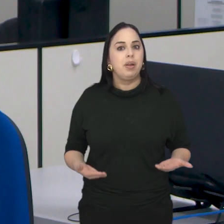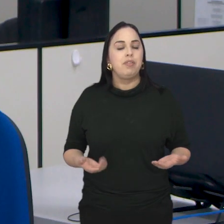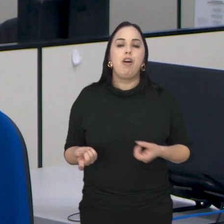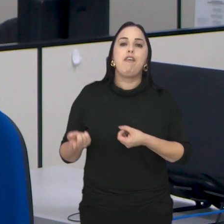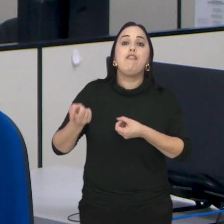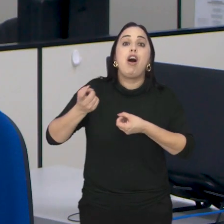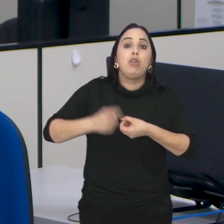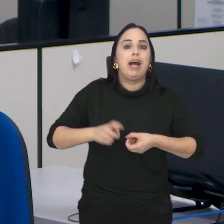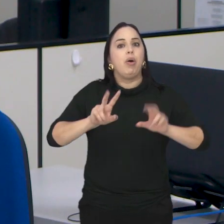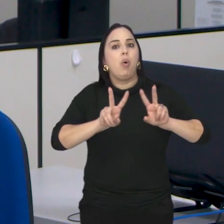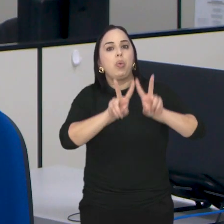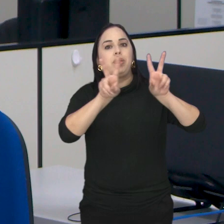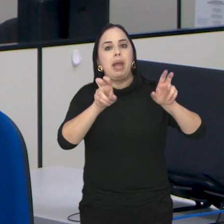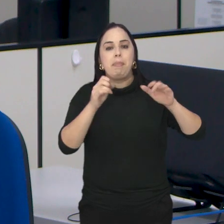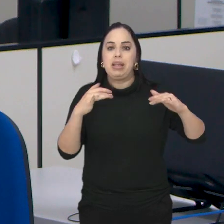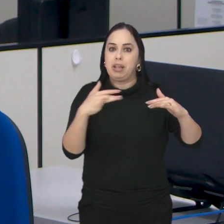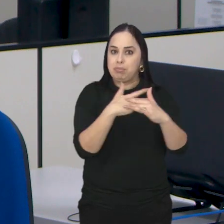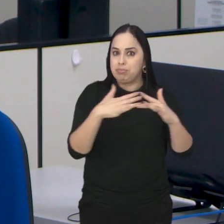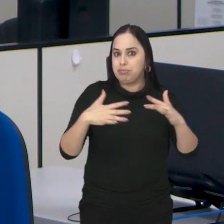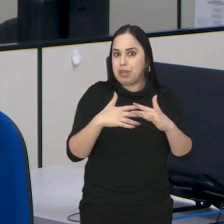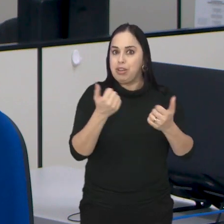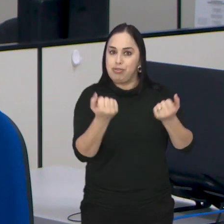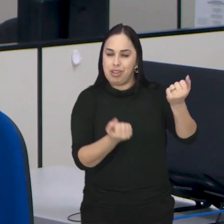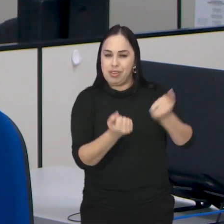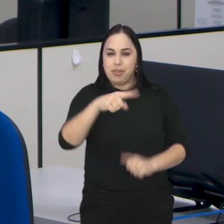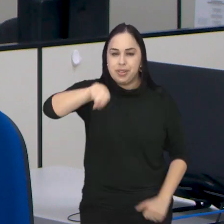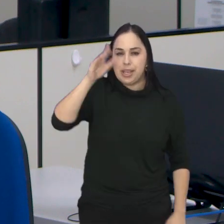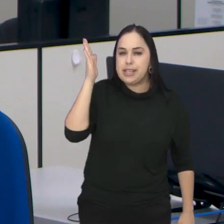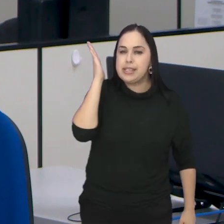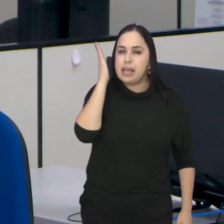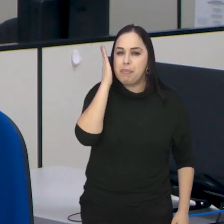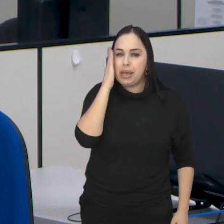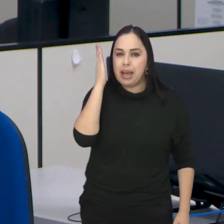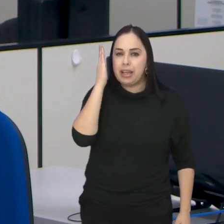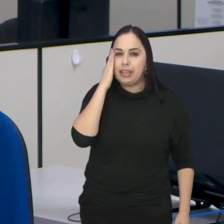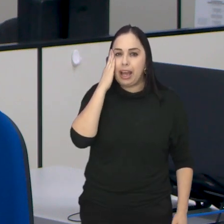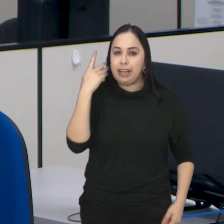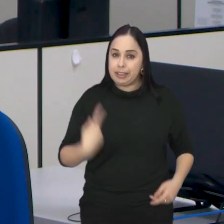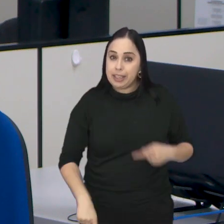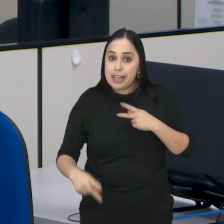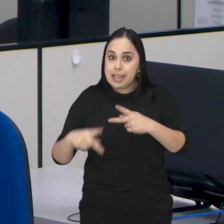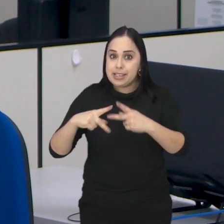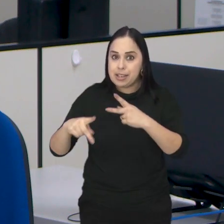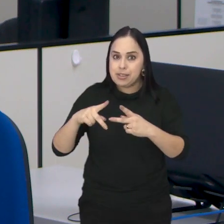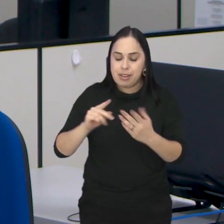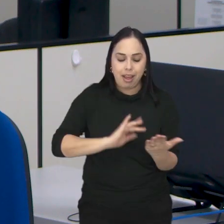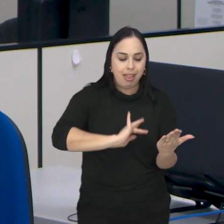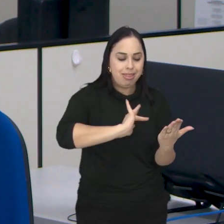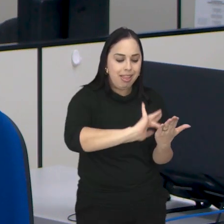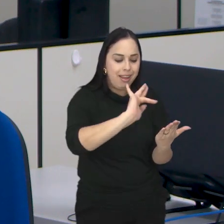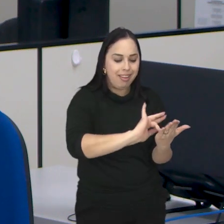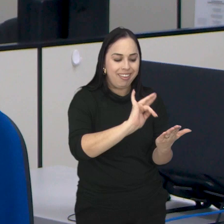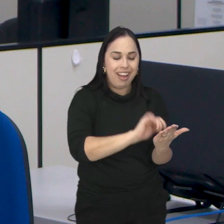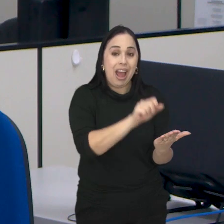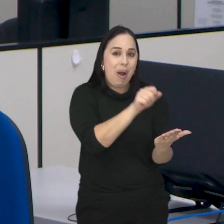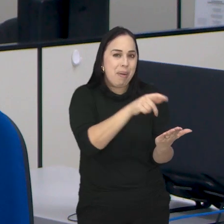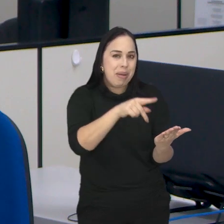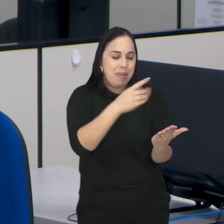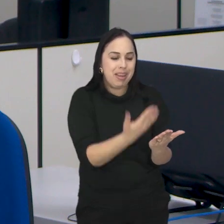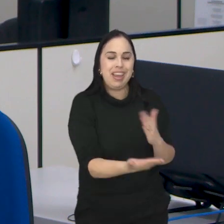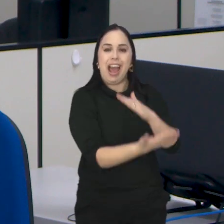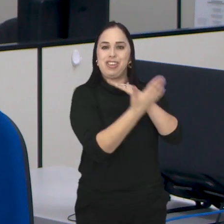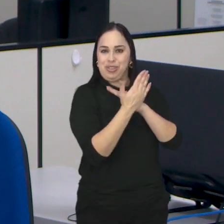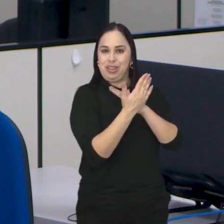E vamos voltar a falar sobre mobilidade urbana. Você sabia que em São José tem aplicativos que ajudam os passageiros no